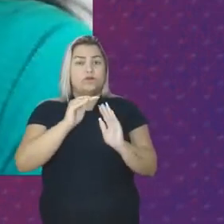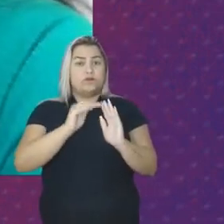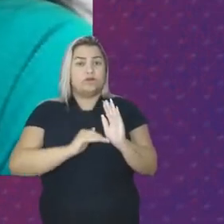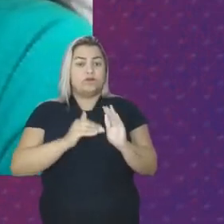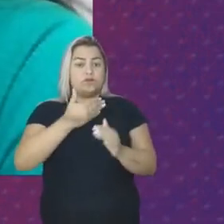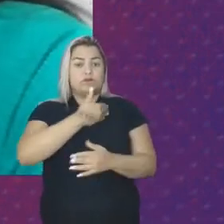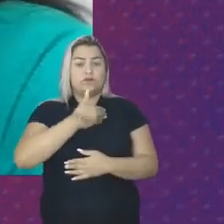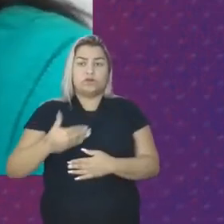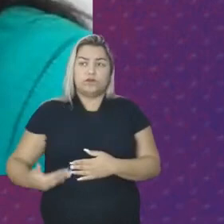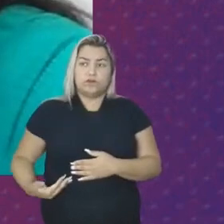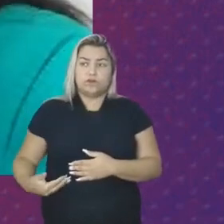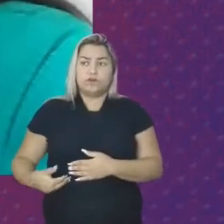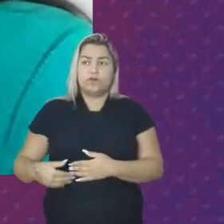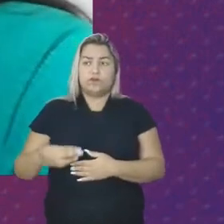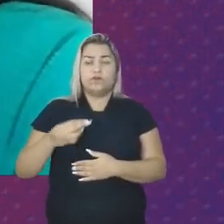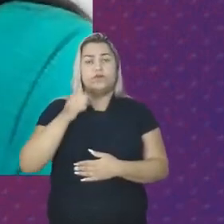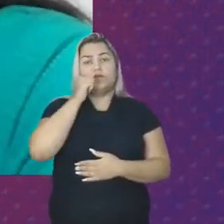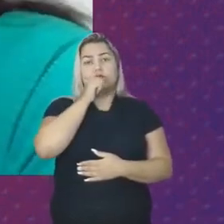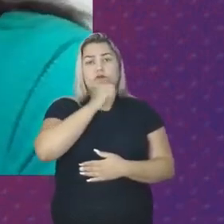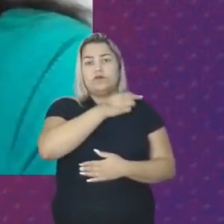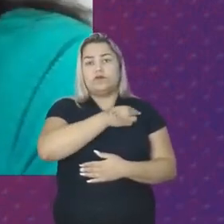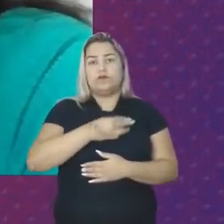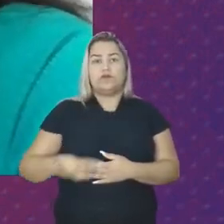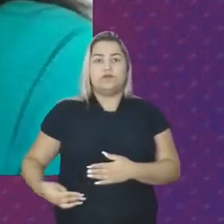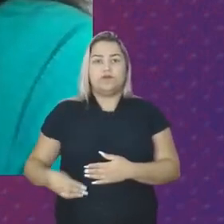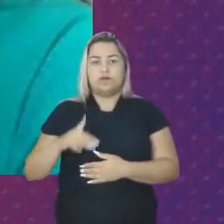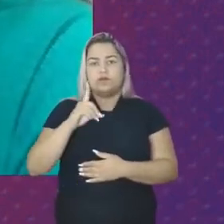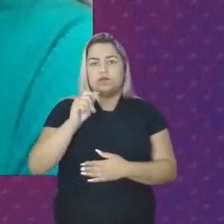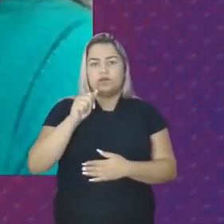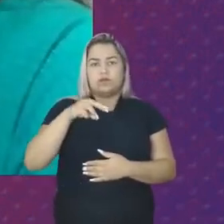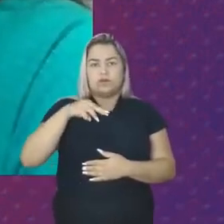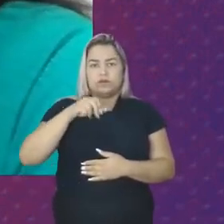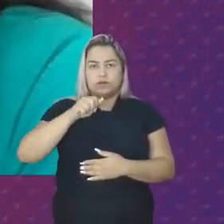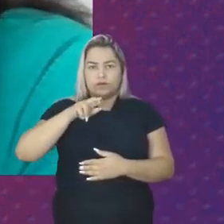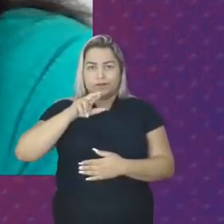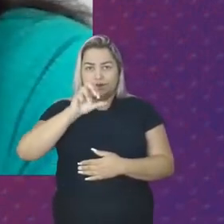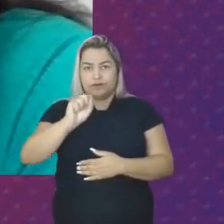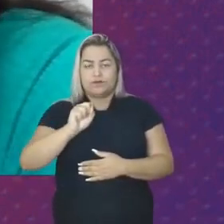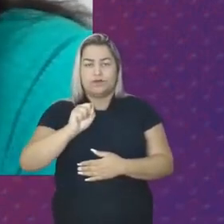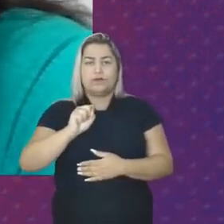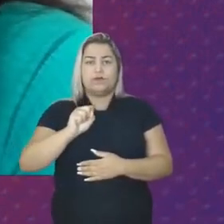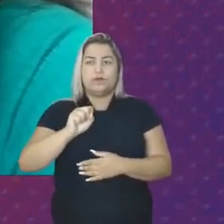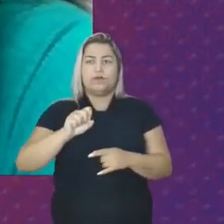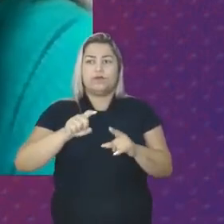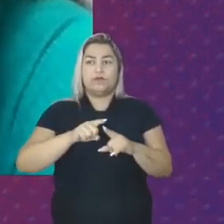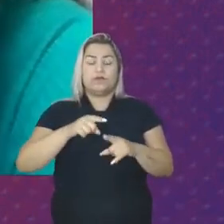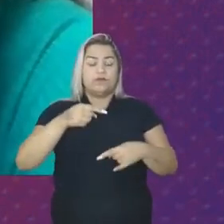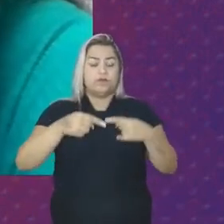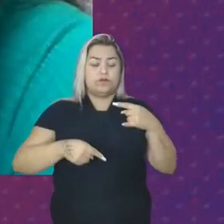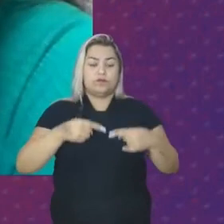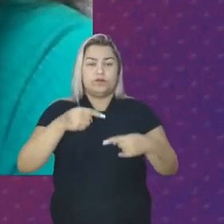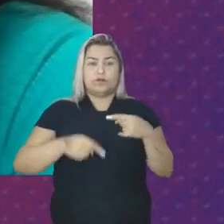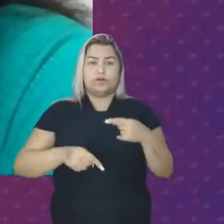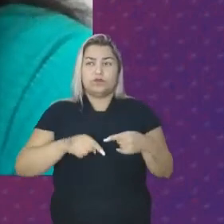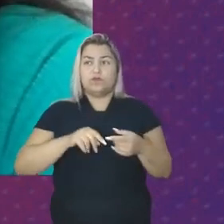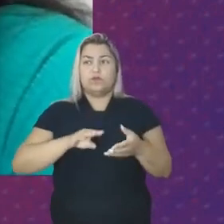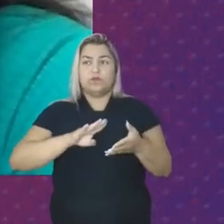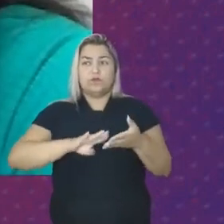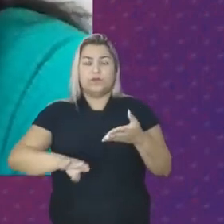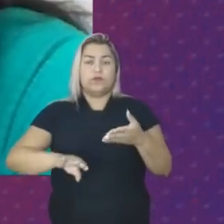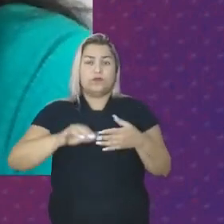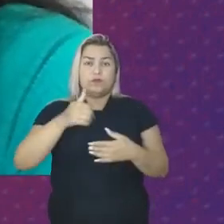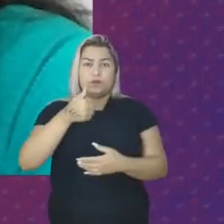governo Bolsonaro, a ministra Damares, à época, implementando essa política de esvaziamento mesmo